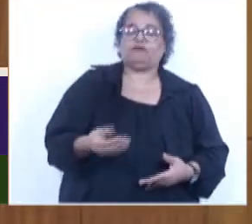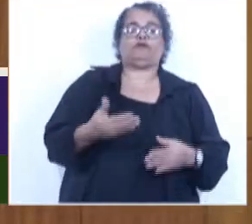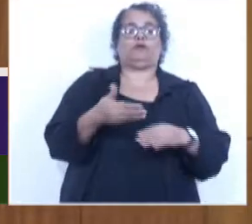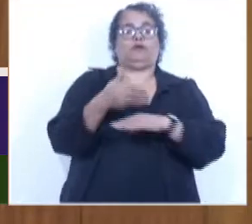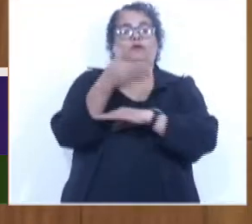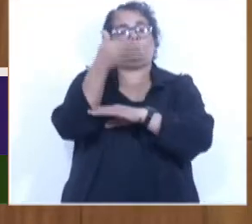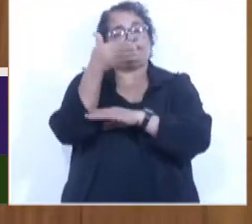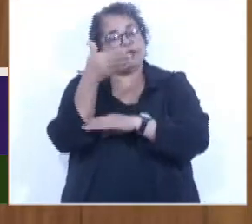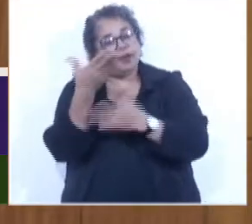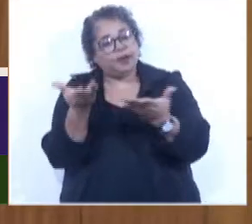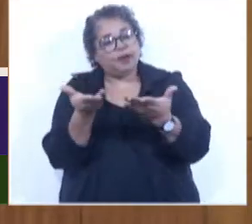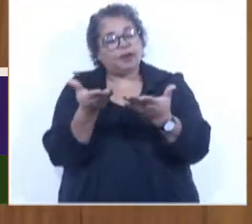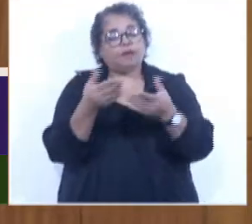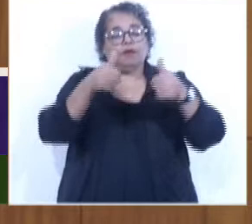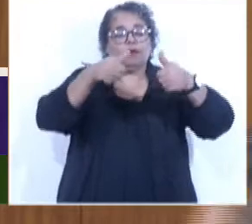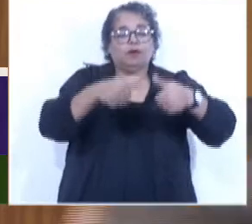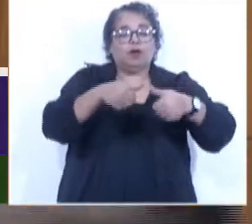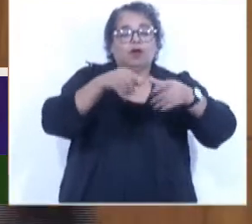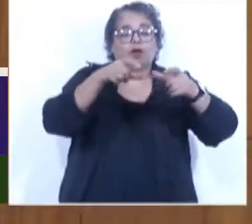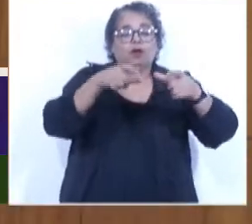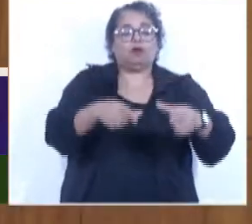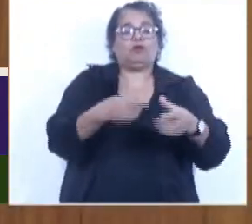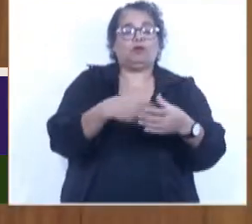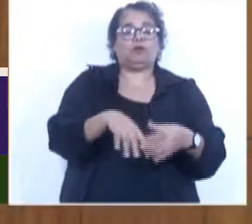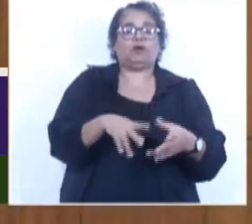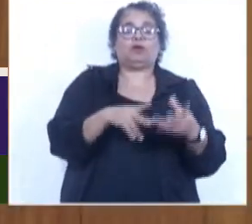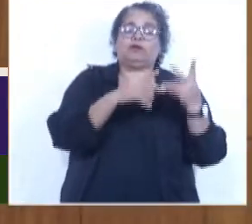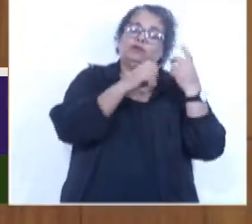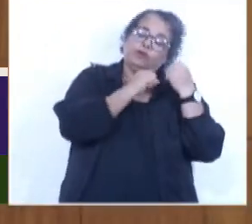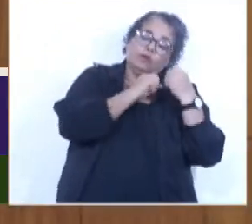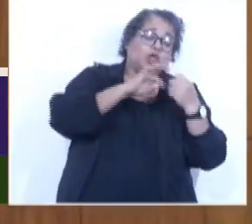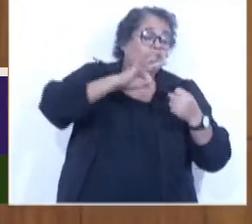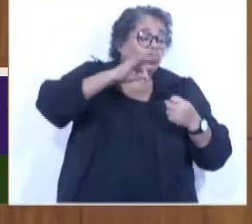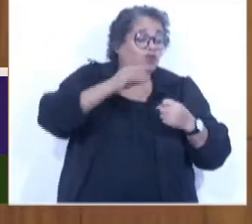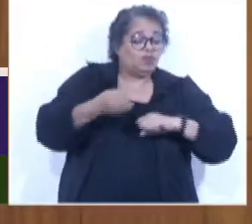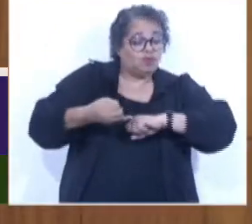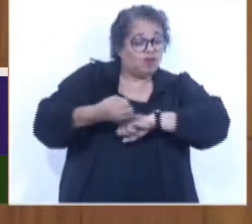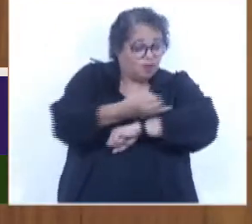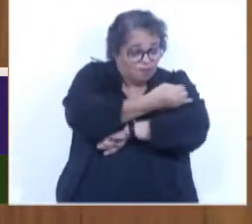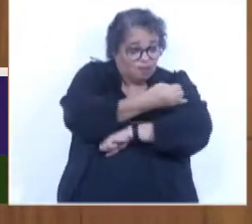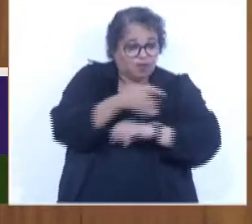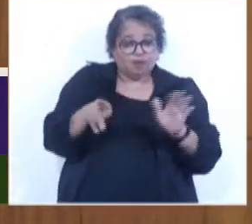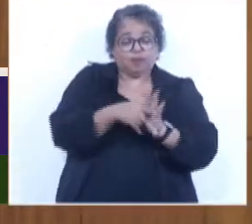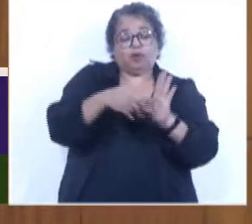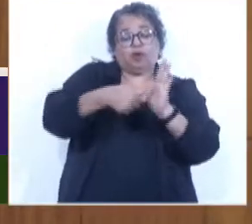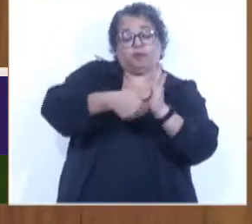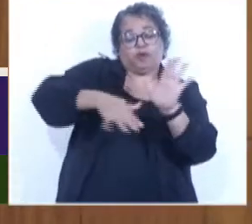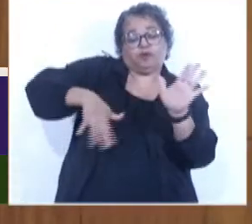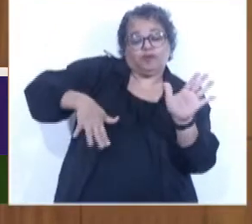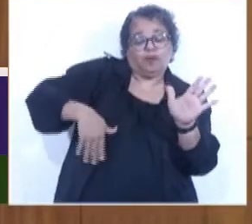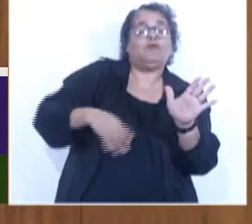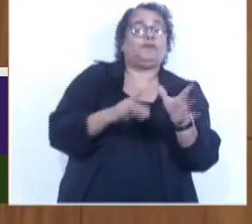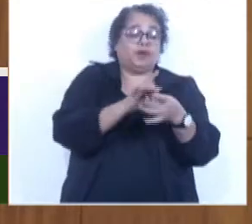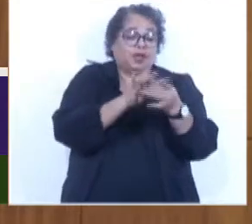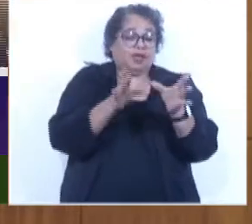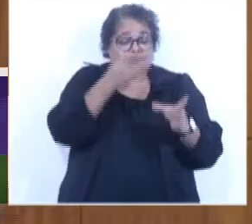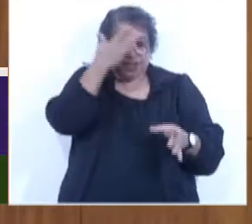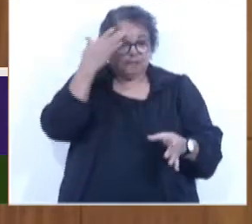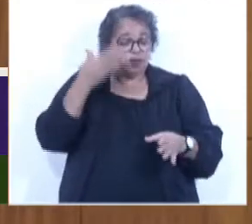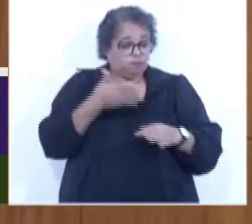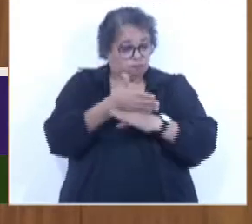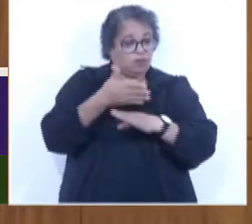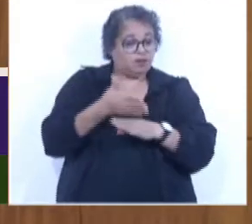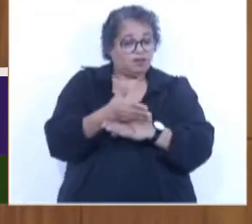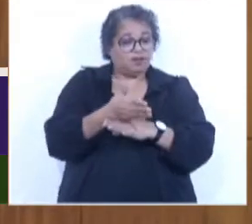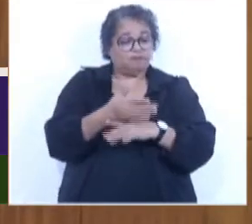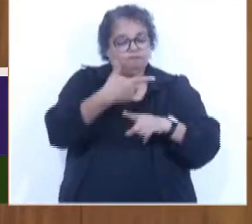aos dormitórios enfim toda a estrutura que o praia proporciona para os atletas é que fazem com que eles